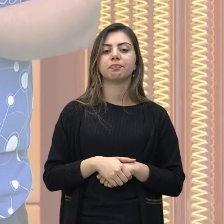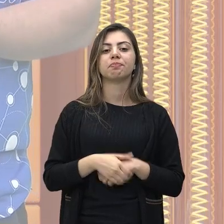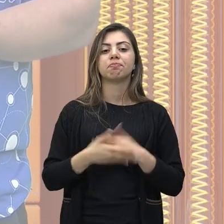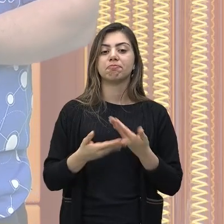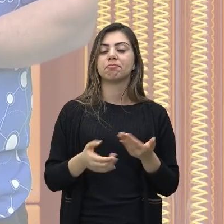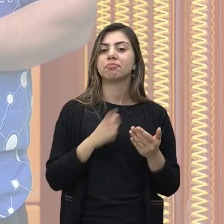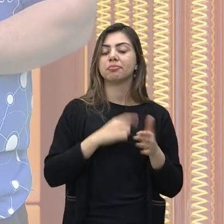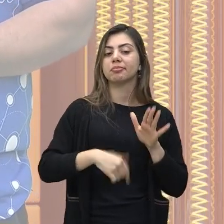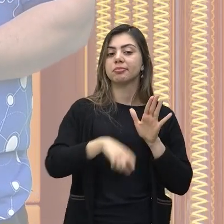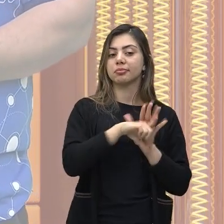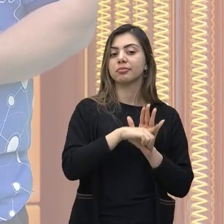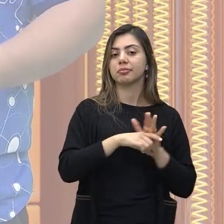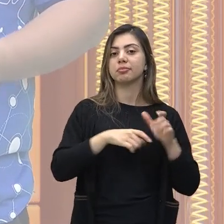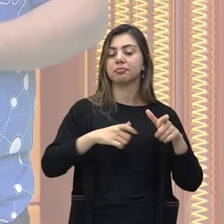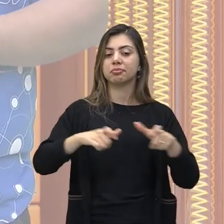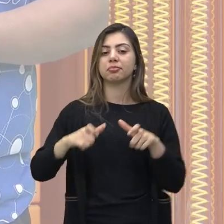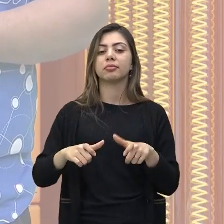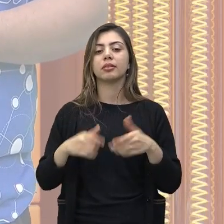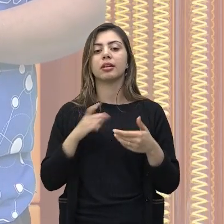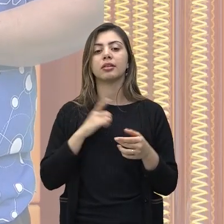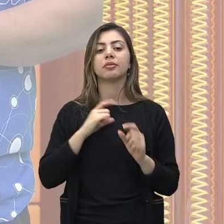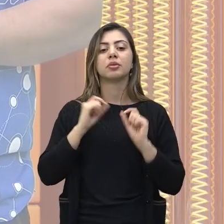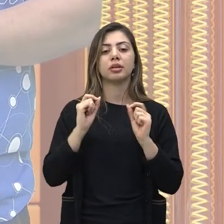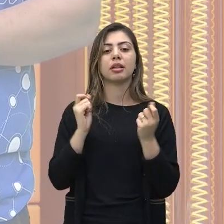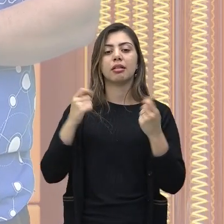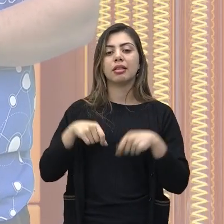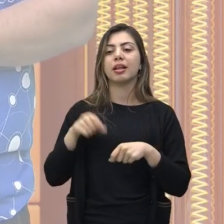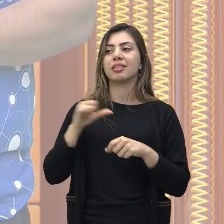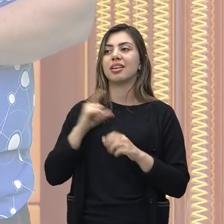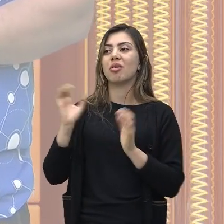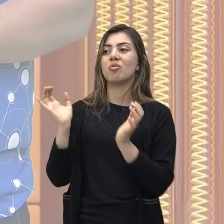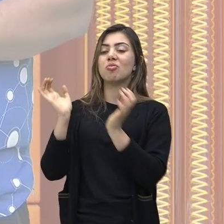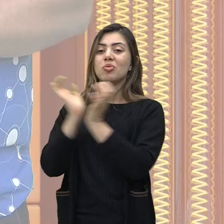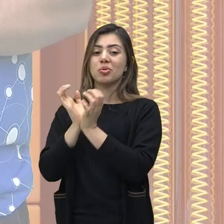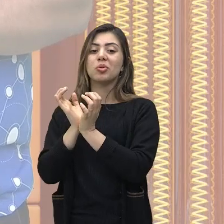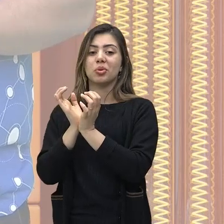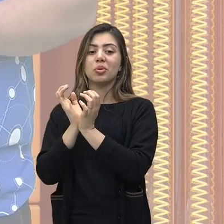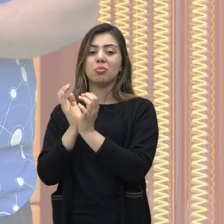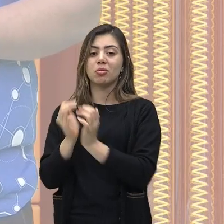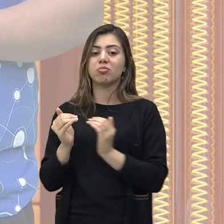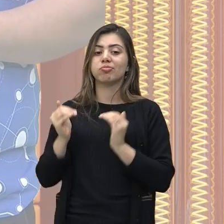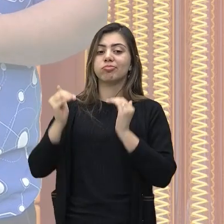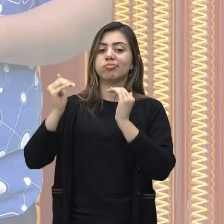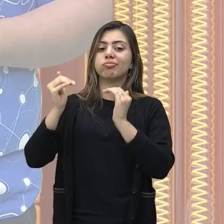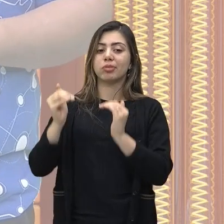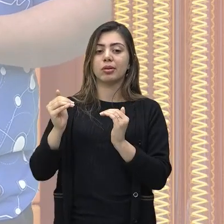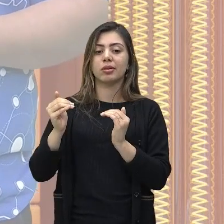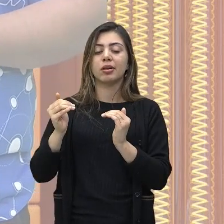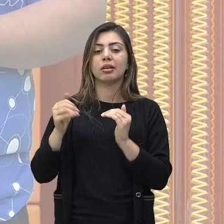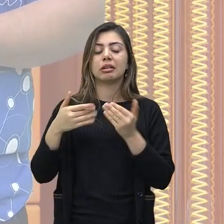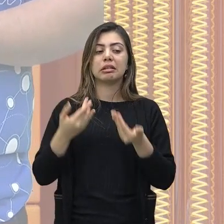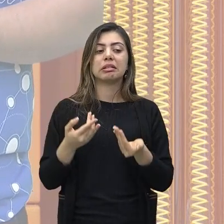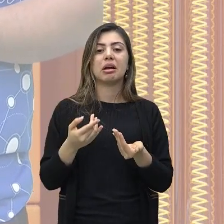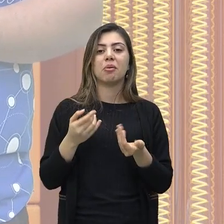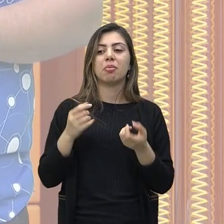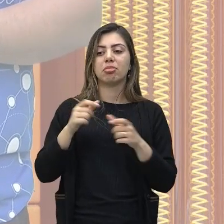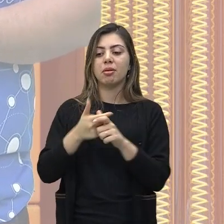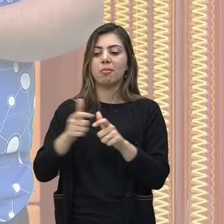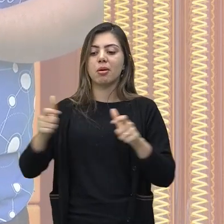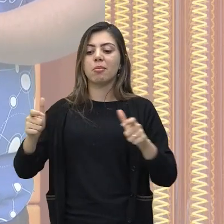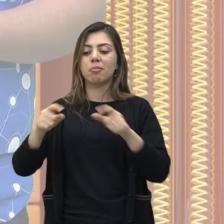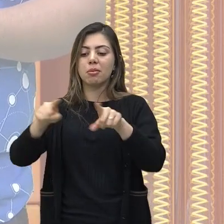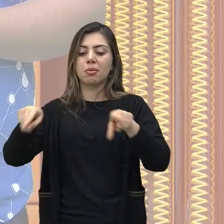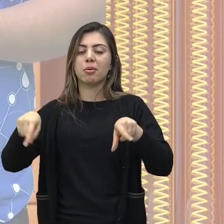Lei de Terras contribuiu para a concentração de terras nas mãos de uma elite agrária, marginalizando os povos